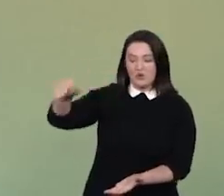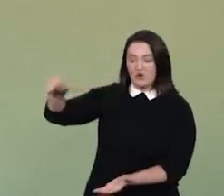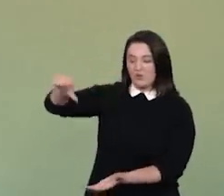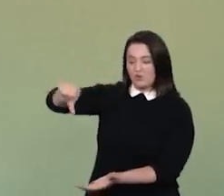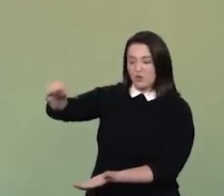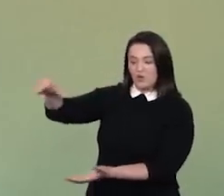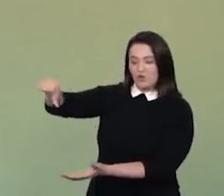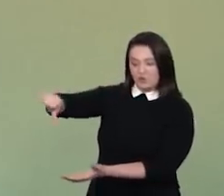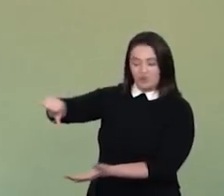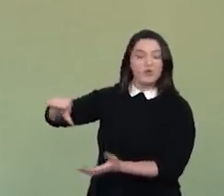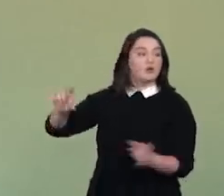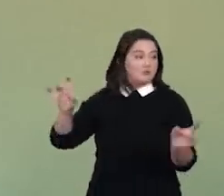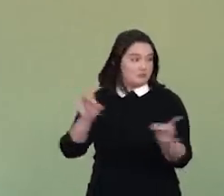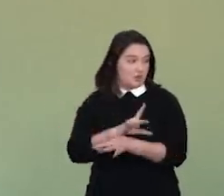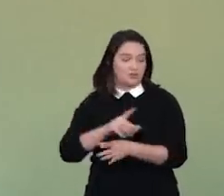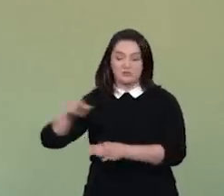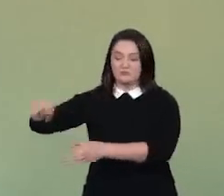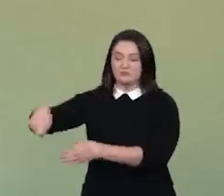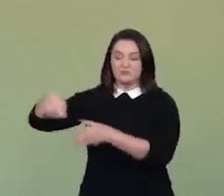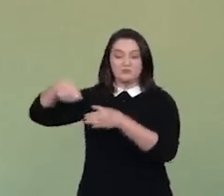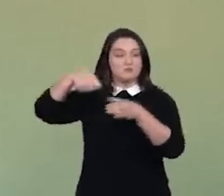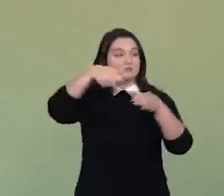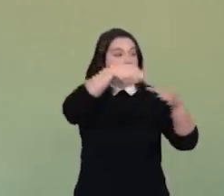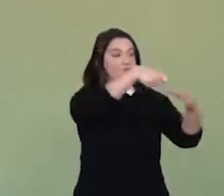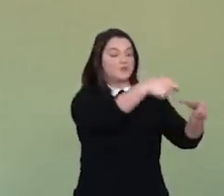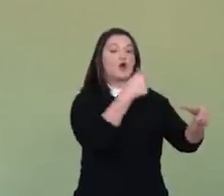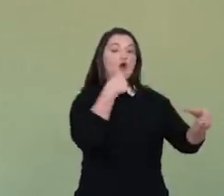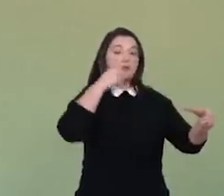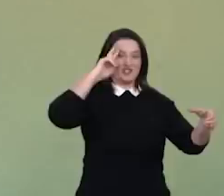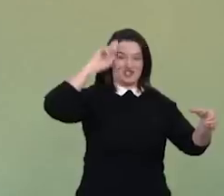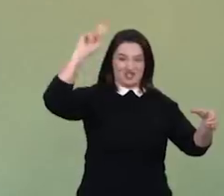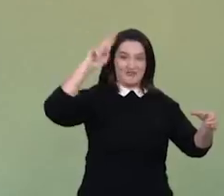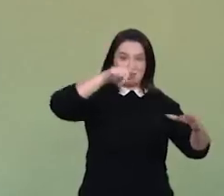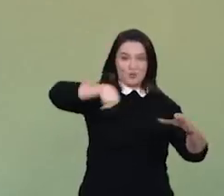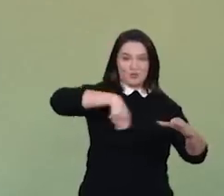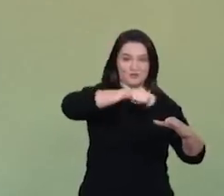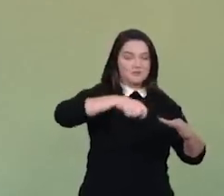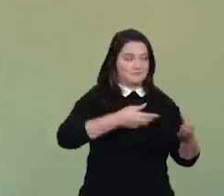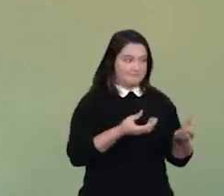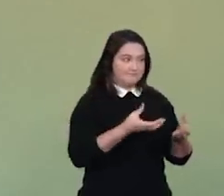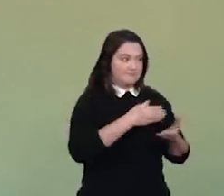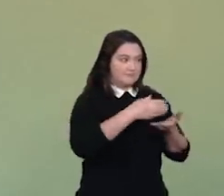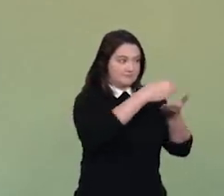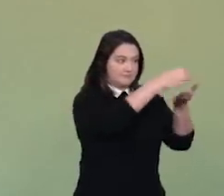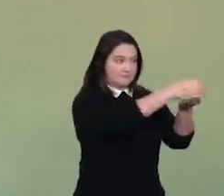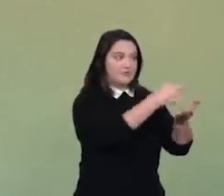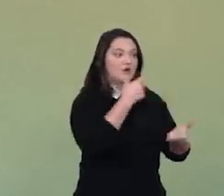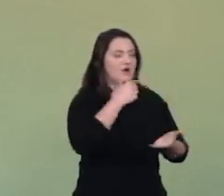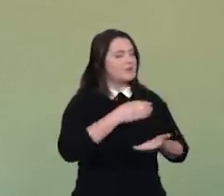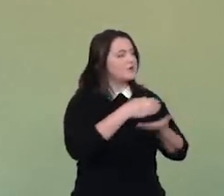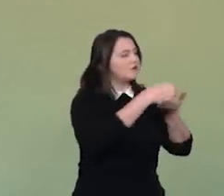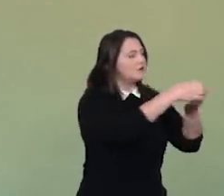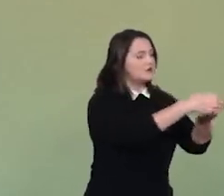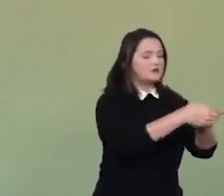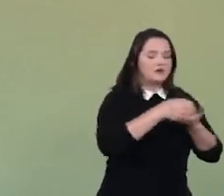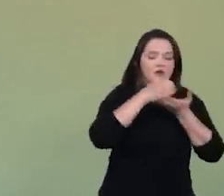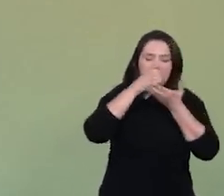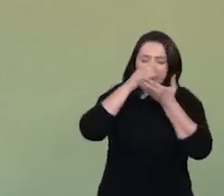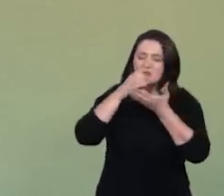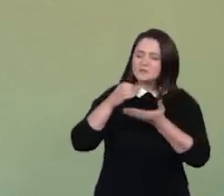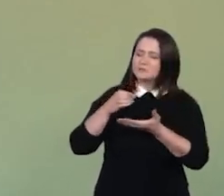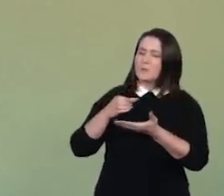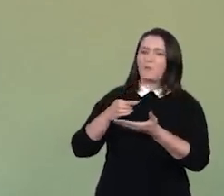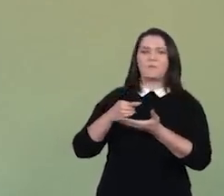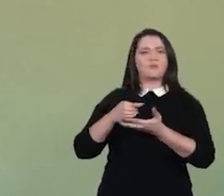não sabendo de onde viera, se bem que o sabiam os serventes que haviam tirado a água, chamou o noivo e lhe disse: